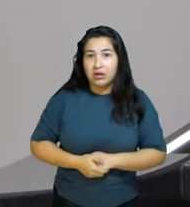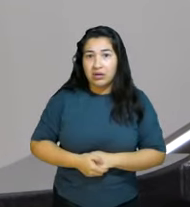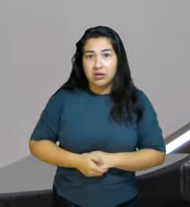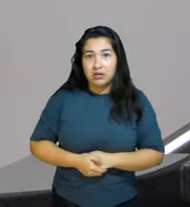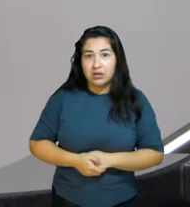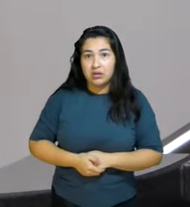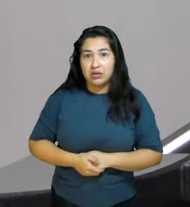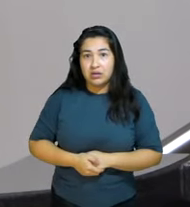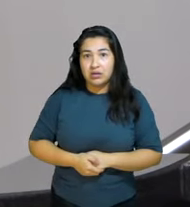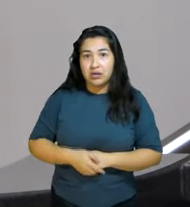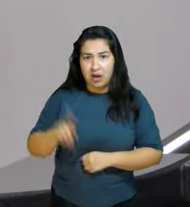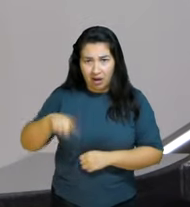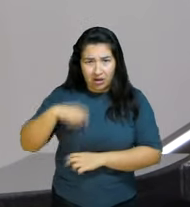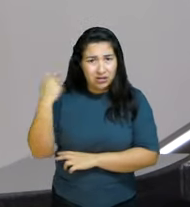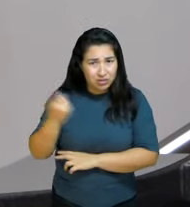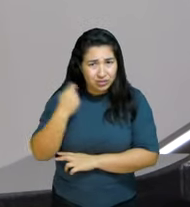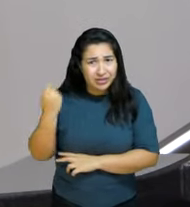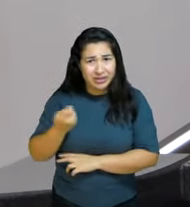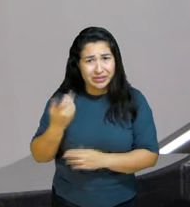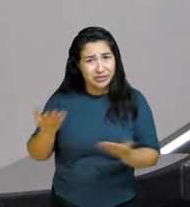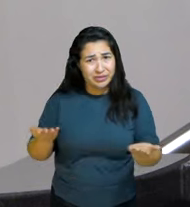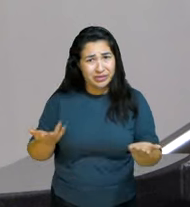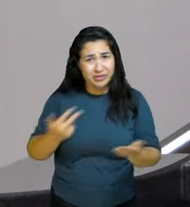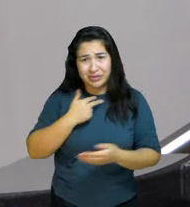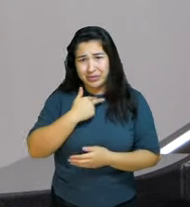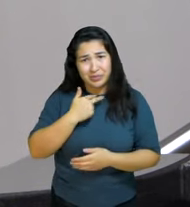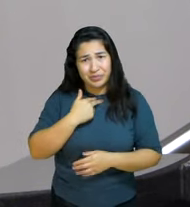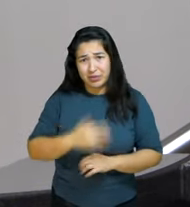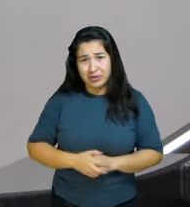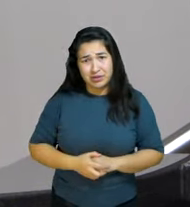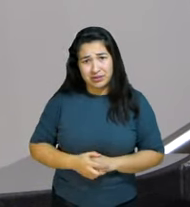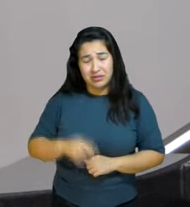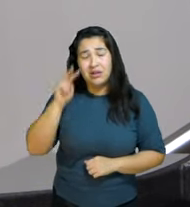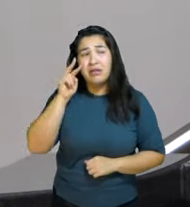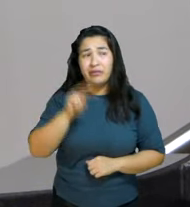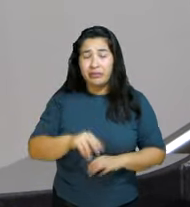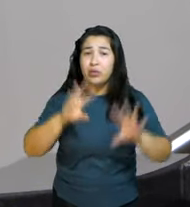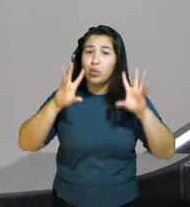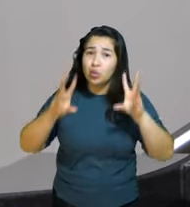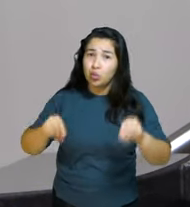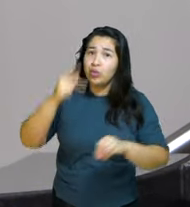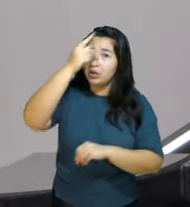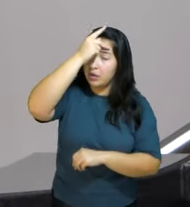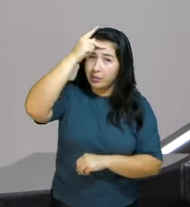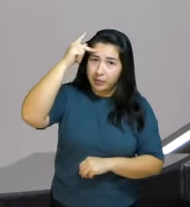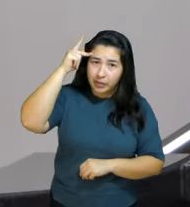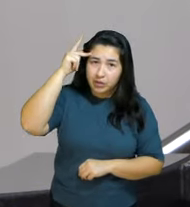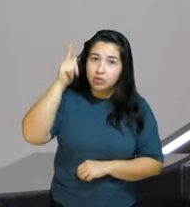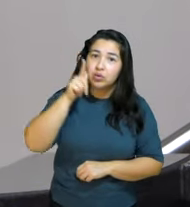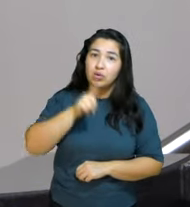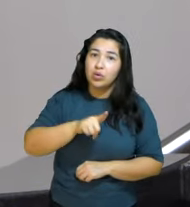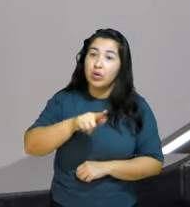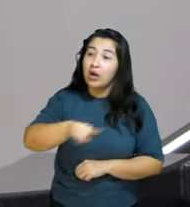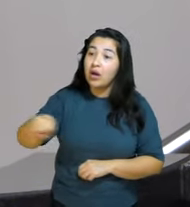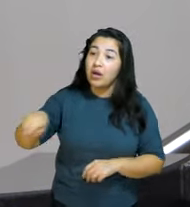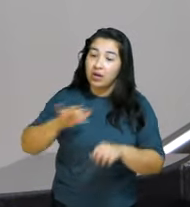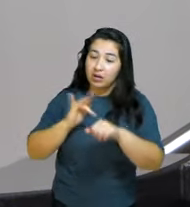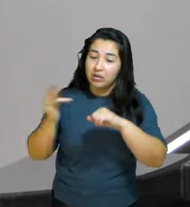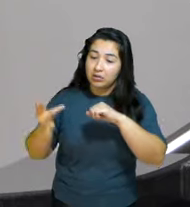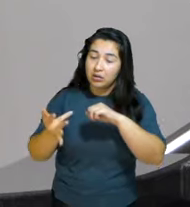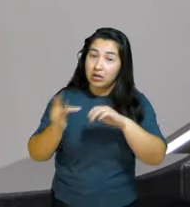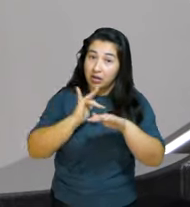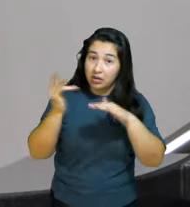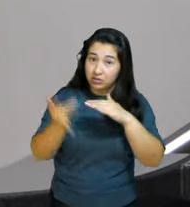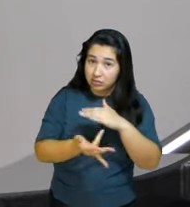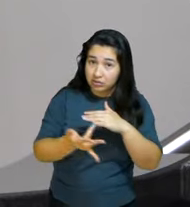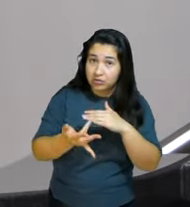que isso tenha sido um sucesso, né, presidente da FESPORTE. A gente viu todas as manifestações nas redes sociais. Então, eu faço aqui